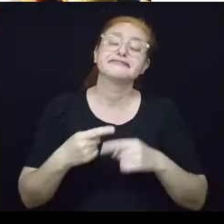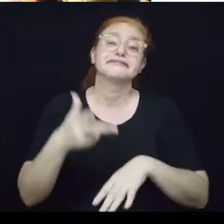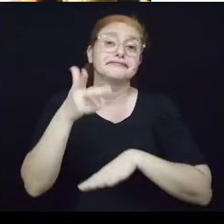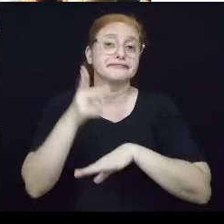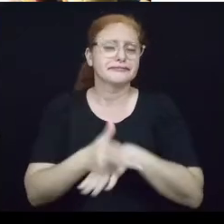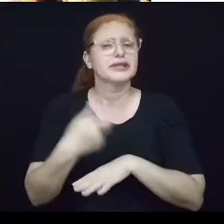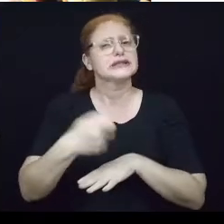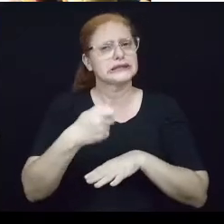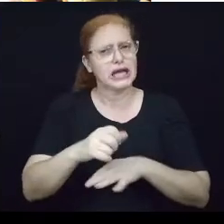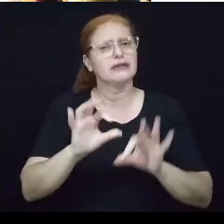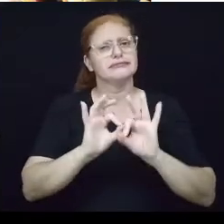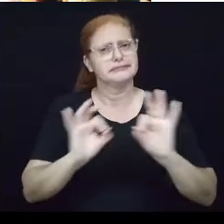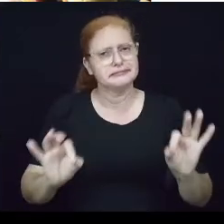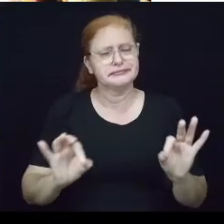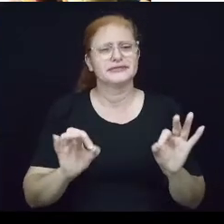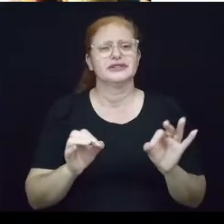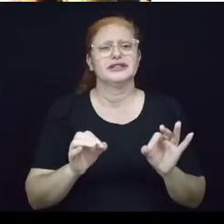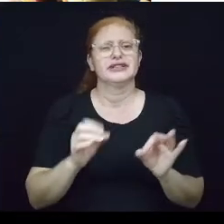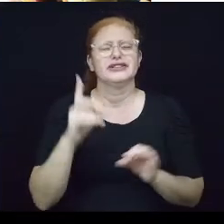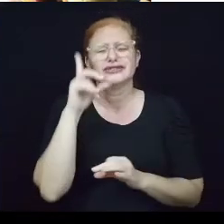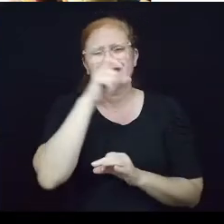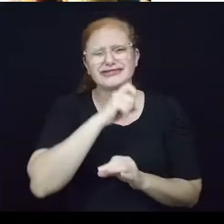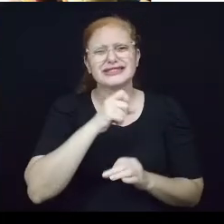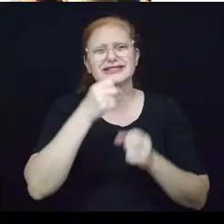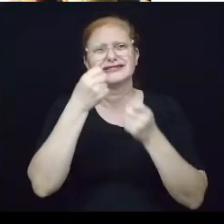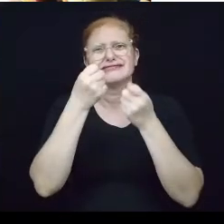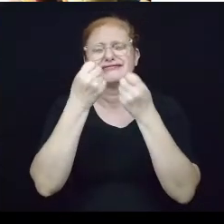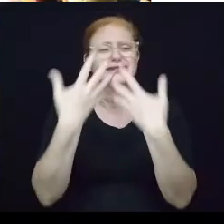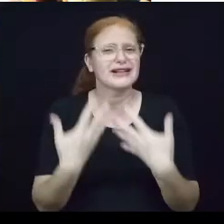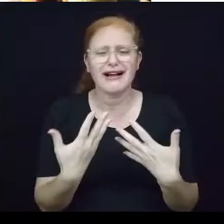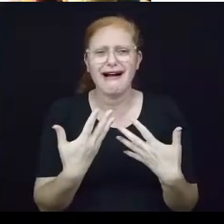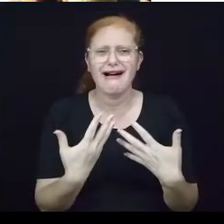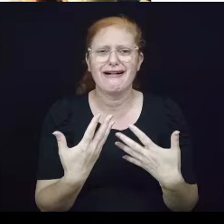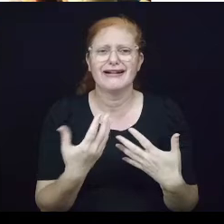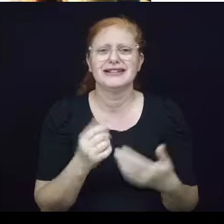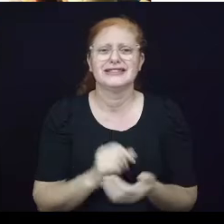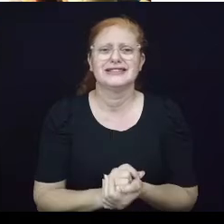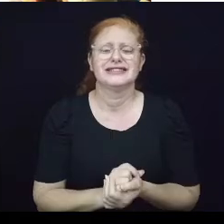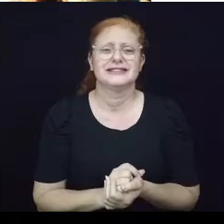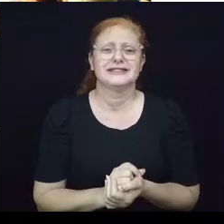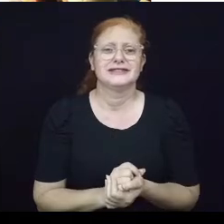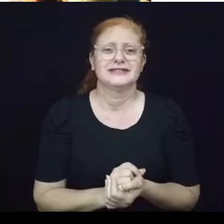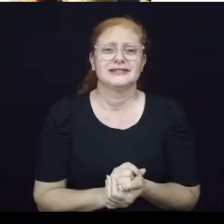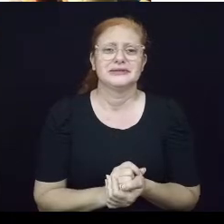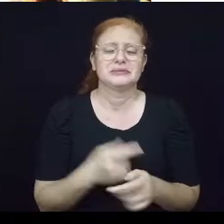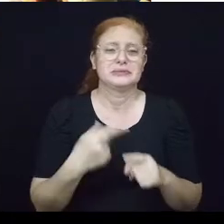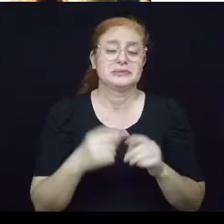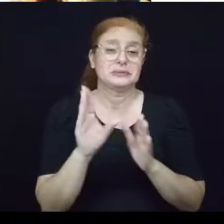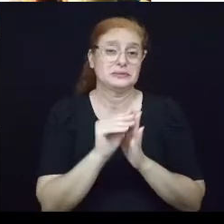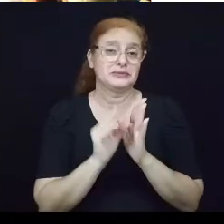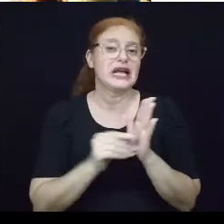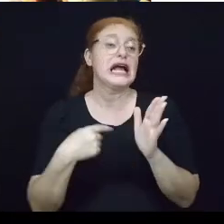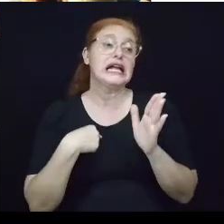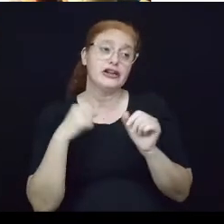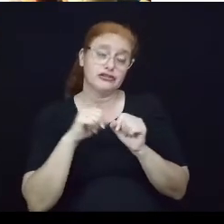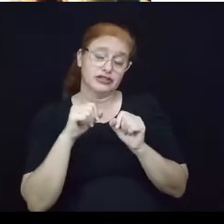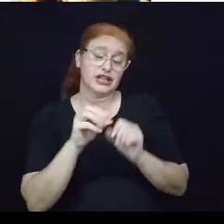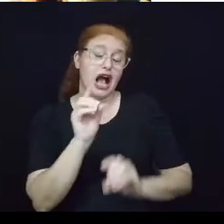tinha que ser tênue, né? É muito difícil de descrever aquilo que não enfim, cujo conteúdo na verdade, tão... eu fiz